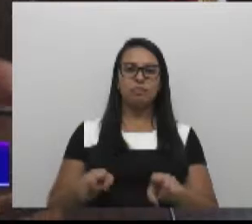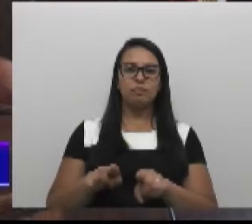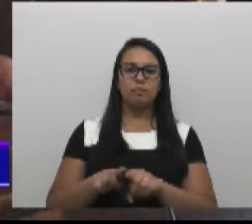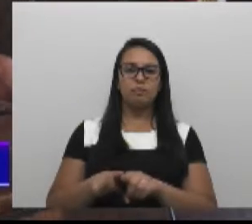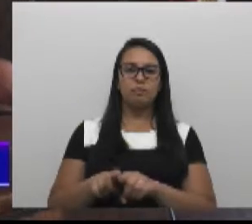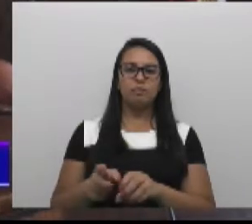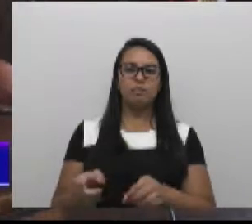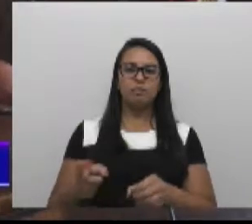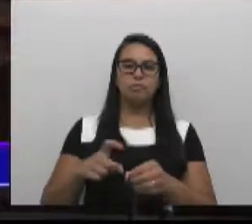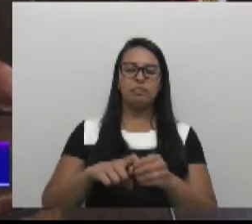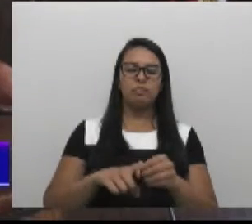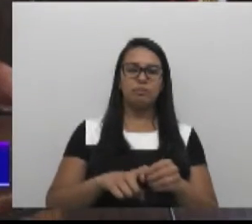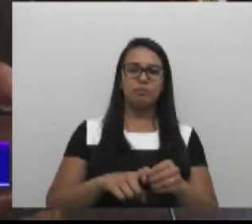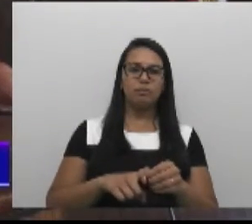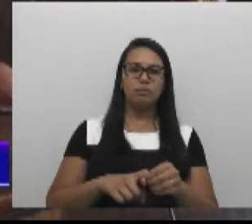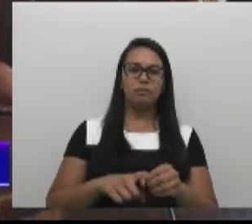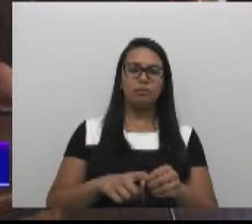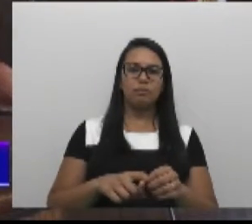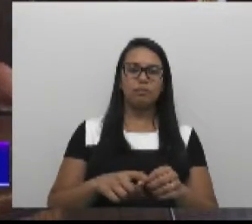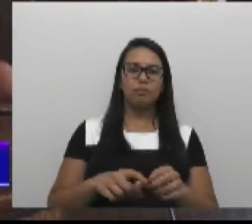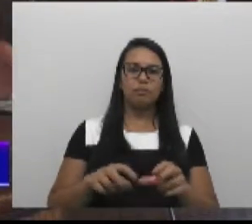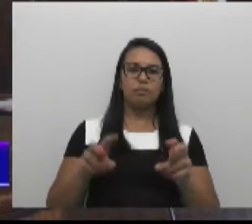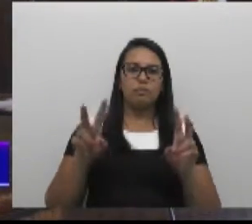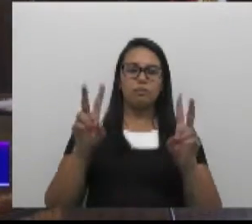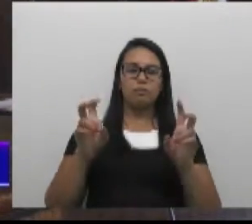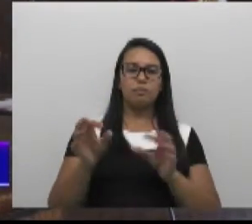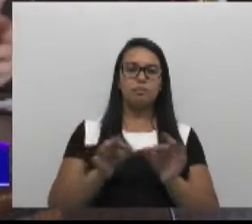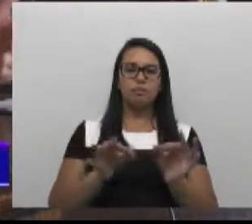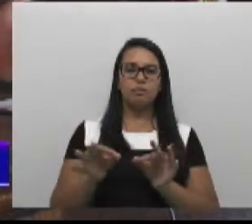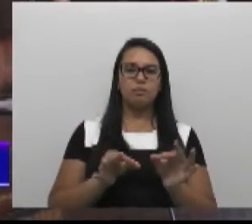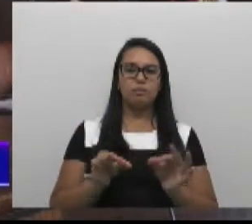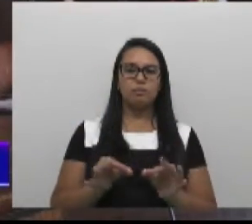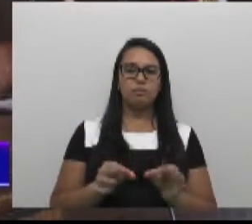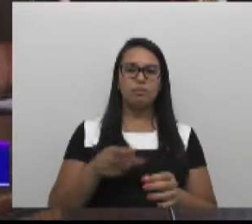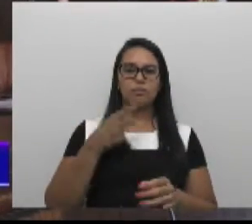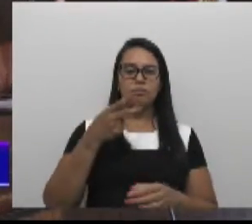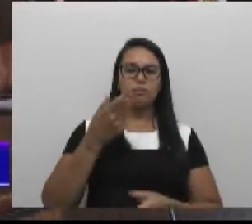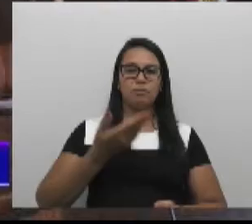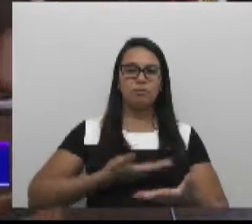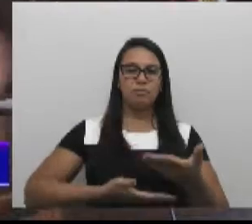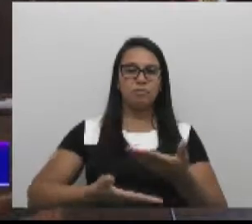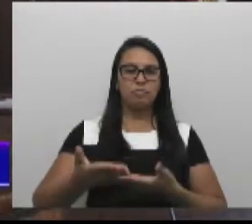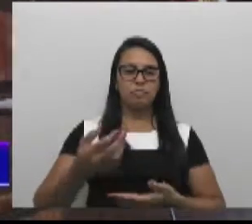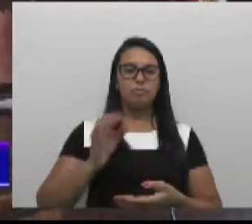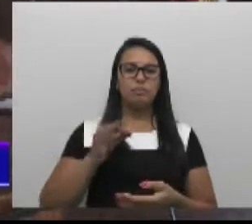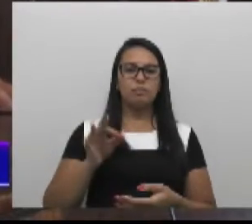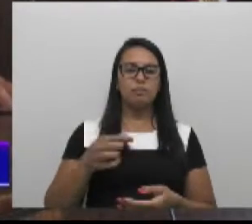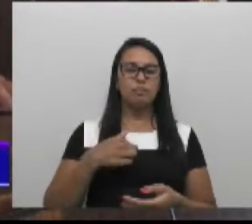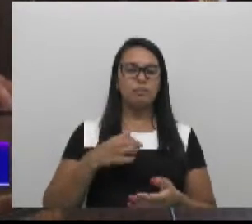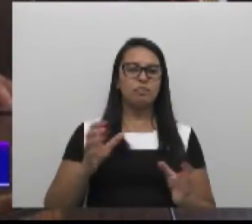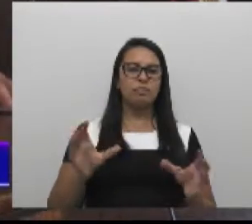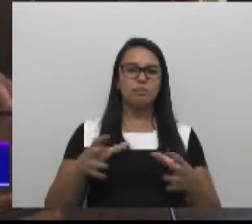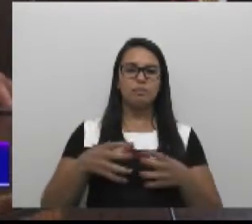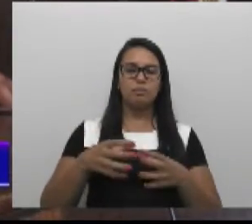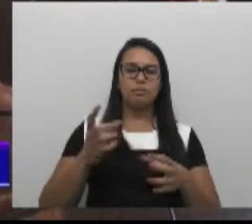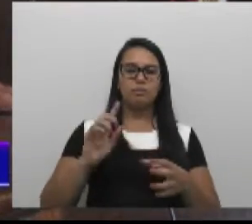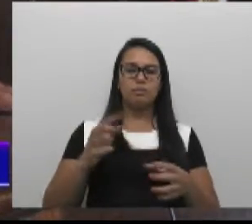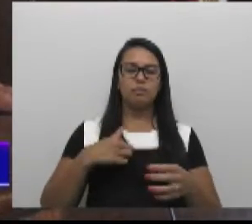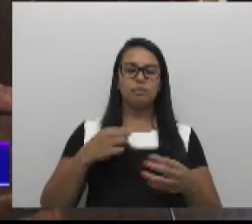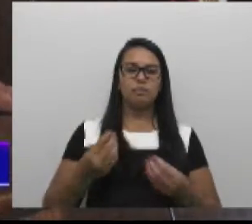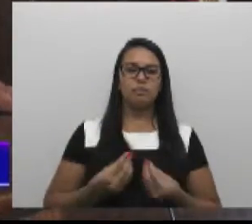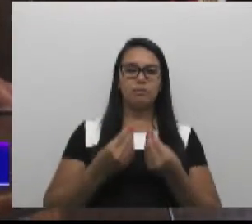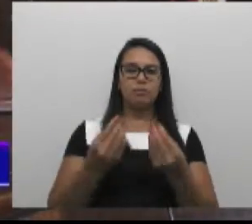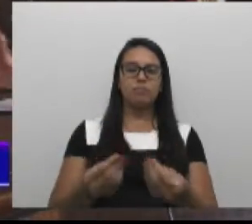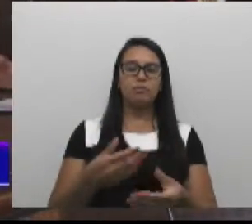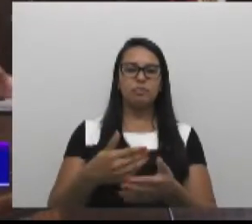certeza, particularmente, eu não, apesar de não ser da comissão, pô, eu levarei qualquer problema, estará de